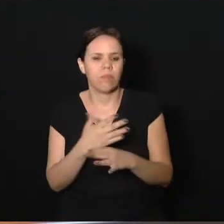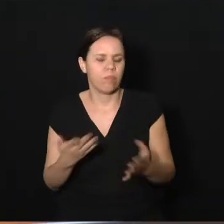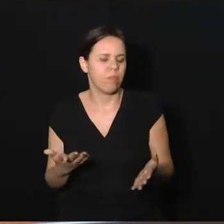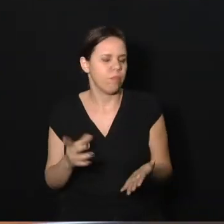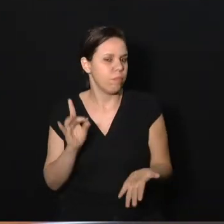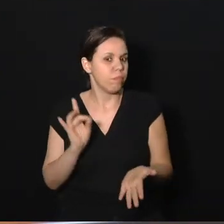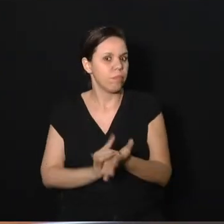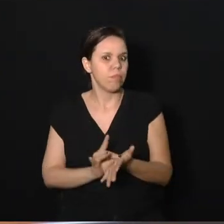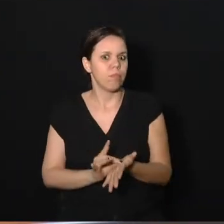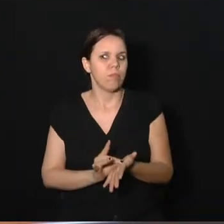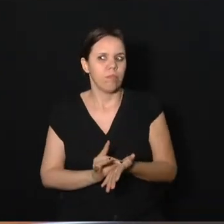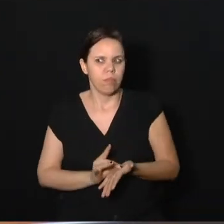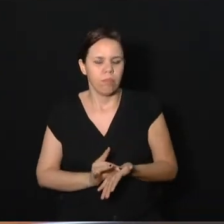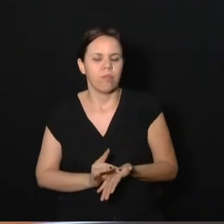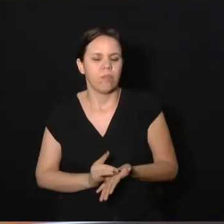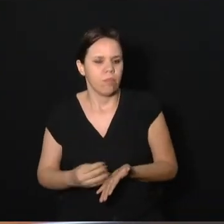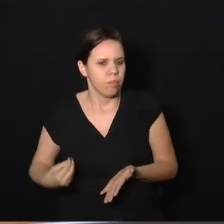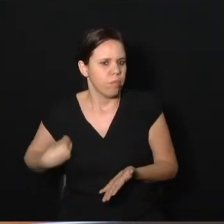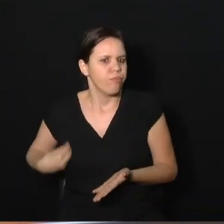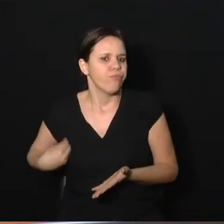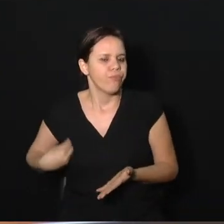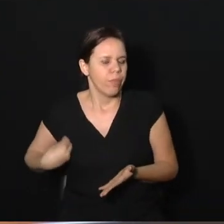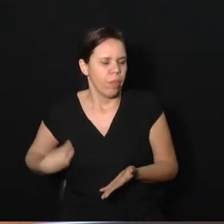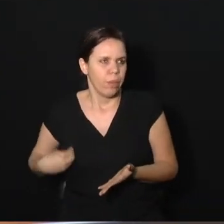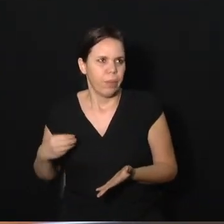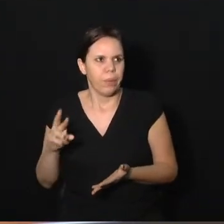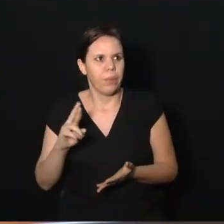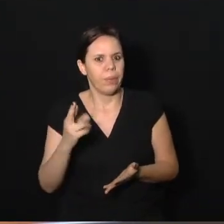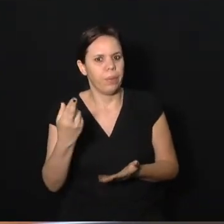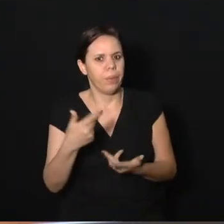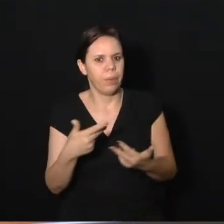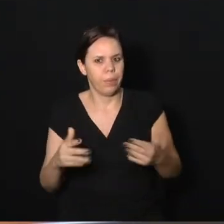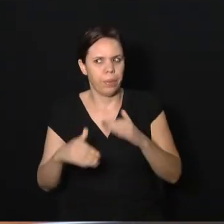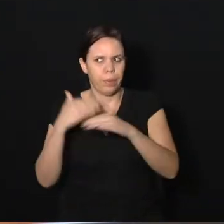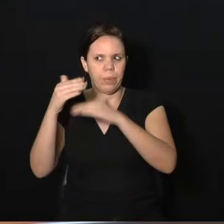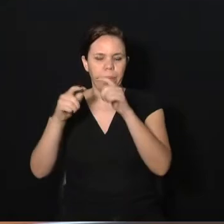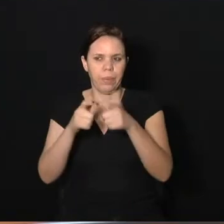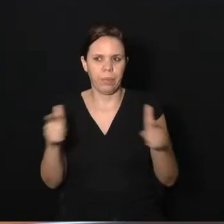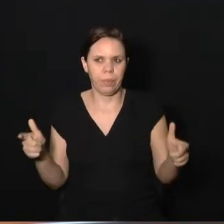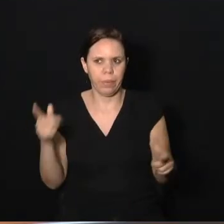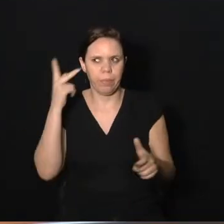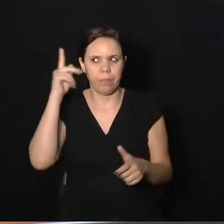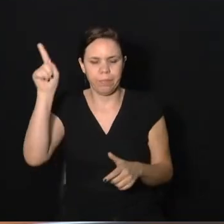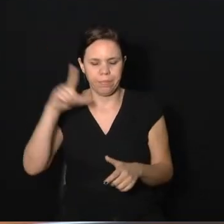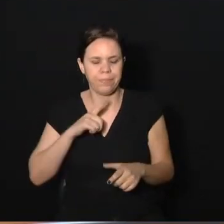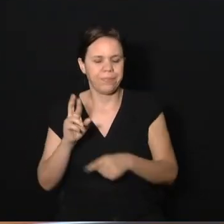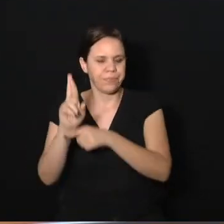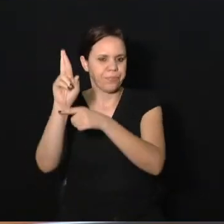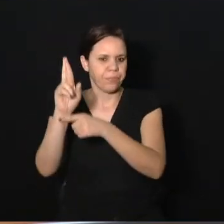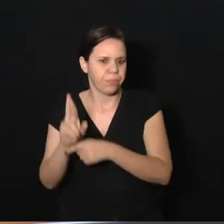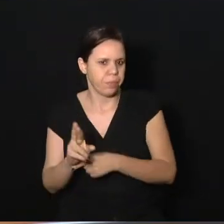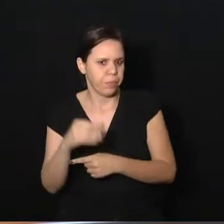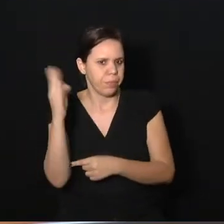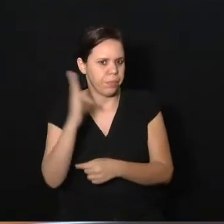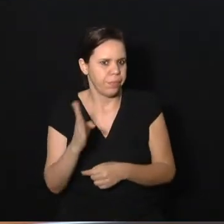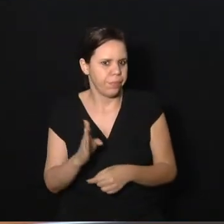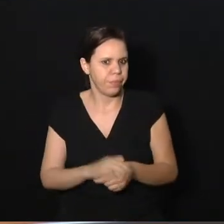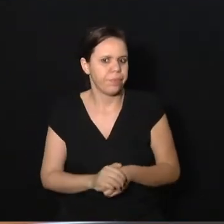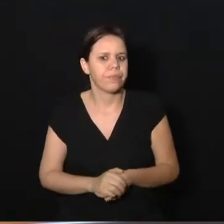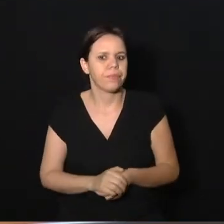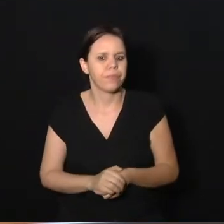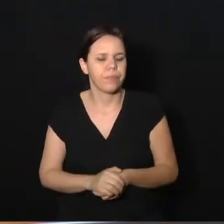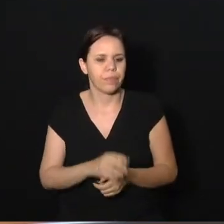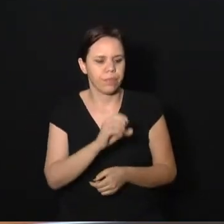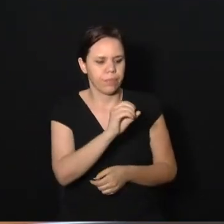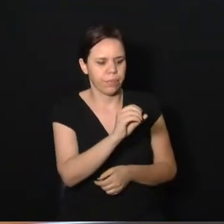um laboratório vivo em termos de soluções. Isso está crescendo bastante. São Paulo tem sido referência também no Brasil. Eles têm o